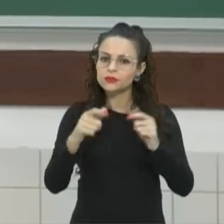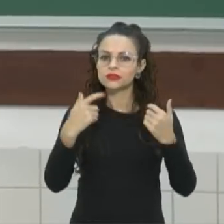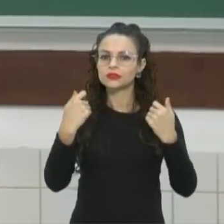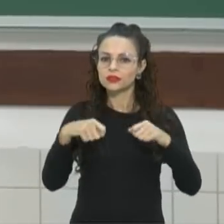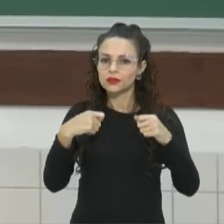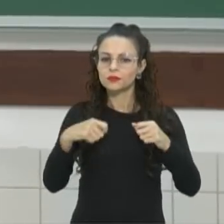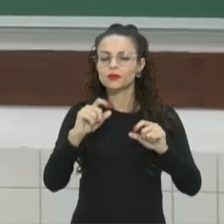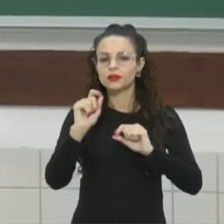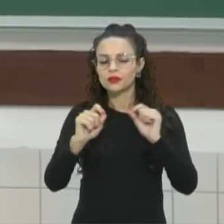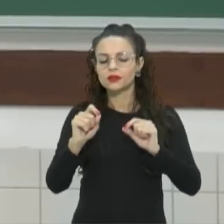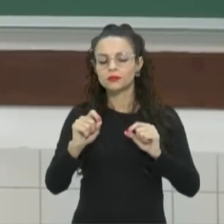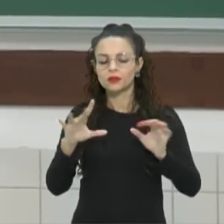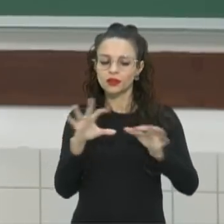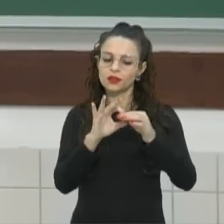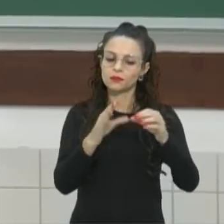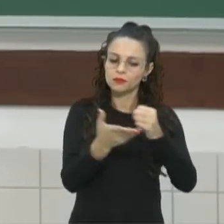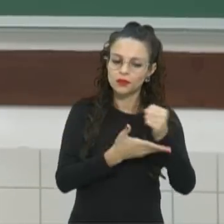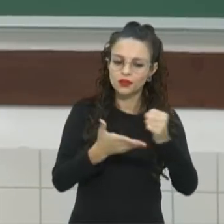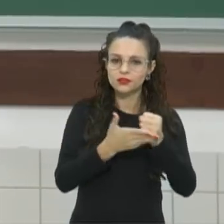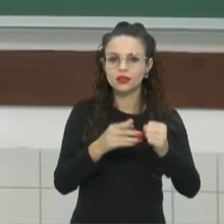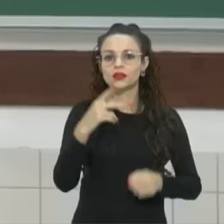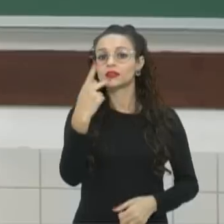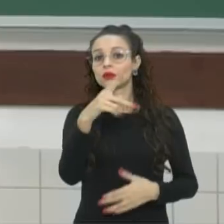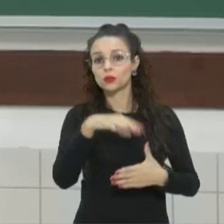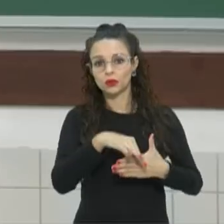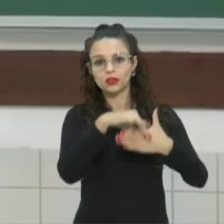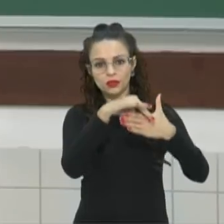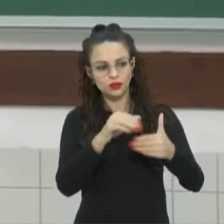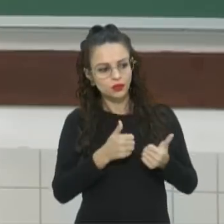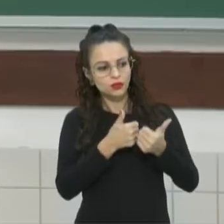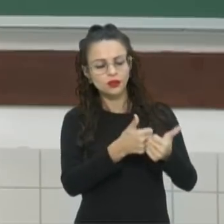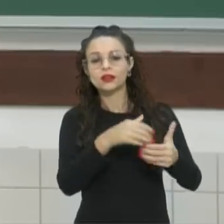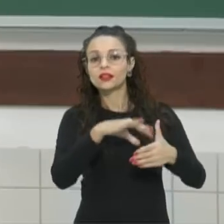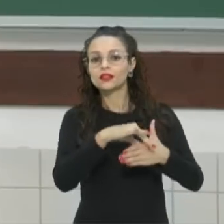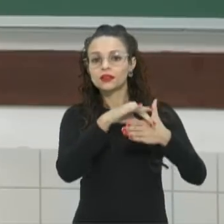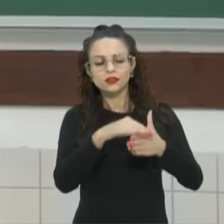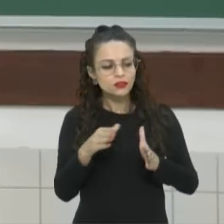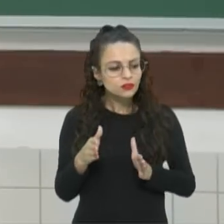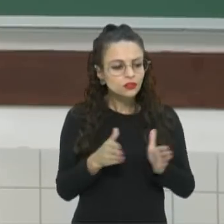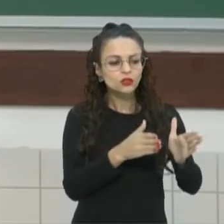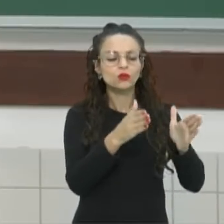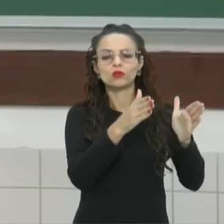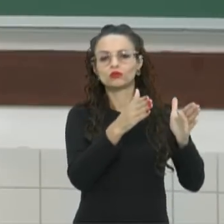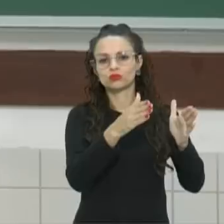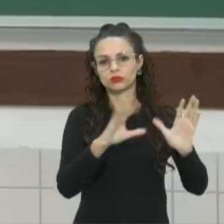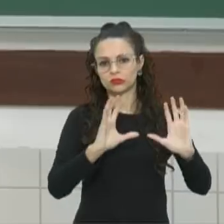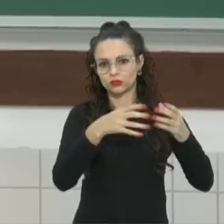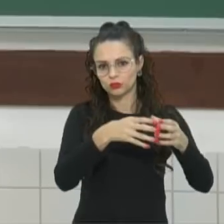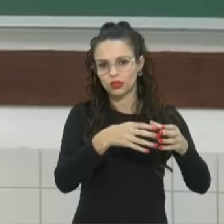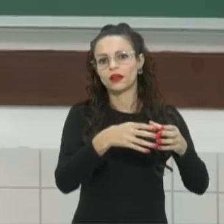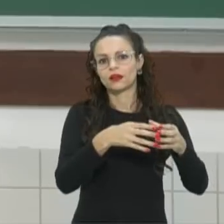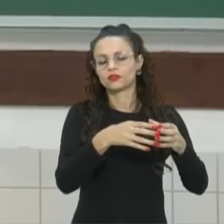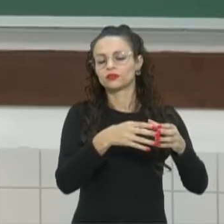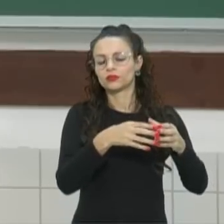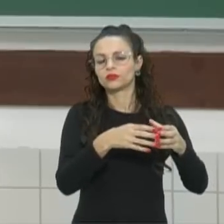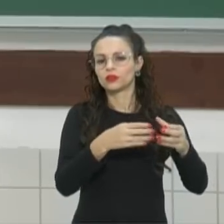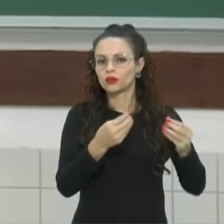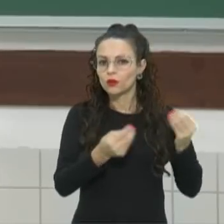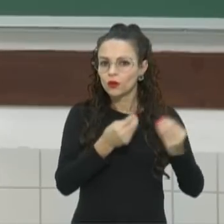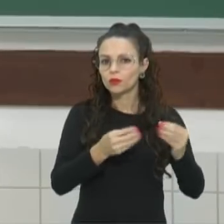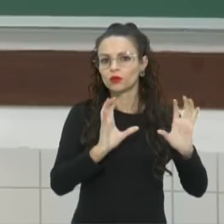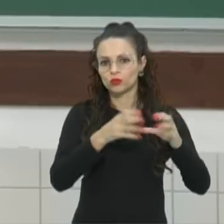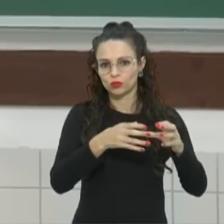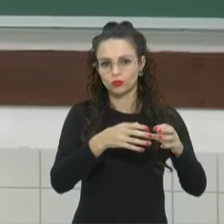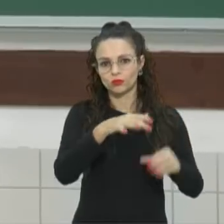vai se basear na figura do seu líder. O líder é aquele que conduz a comunidade, conduz ao povo, o grupo